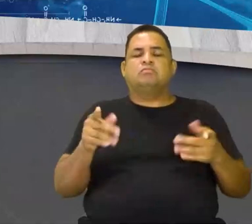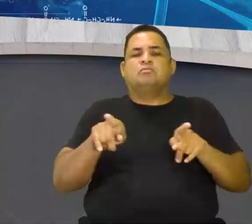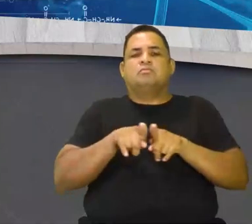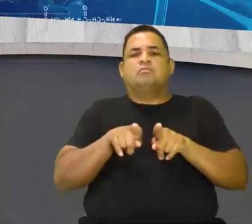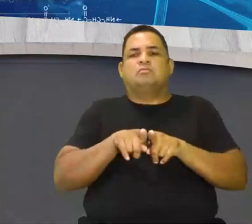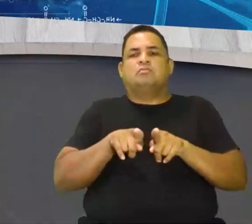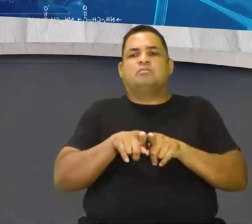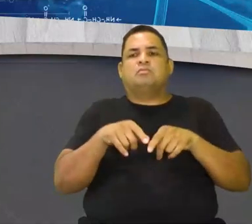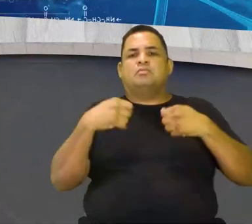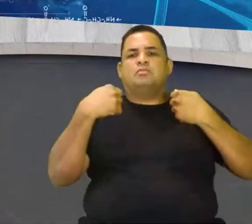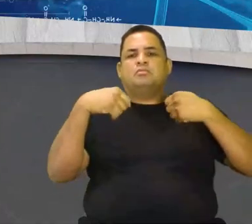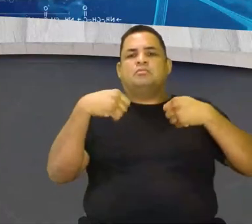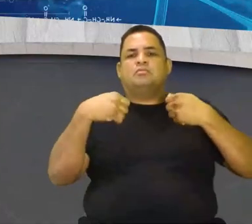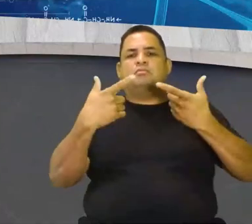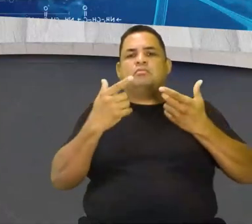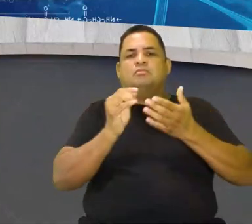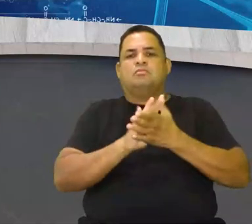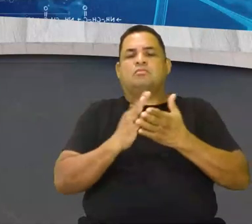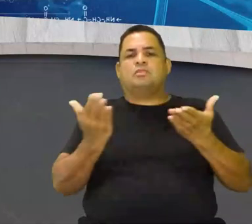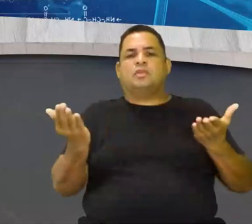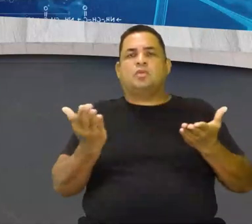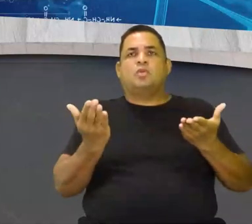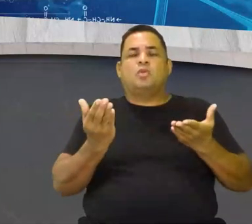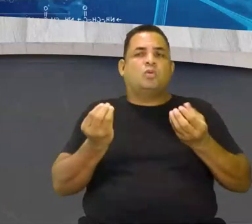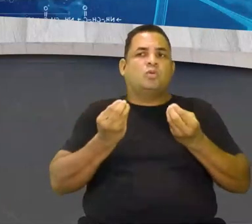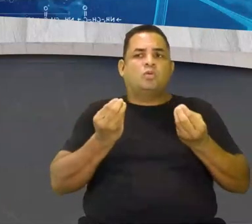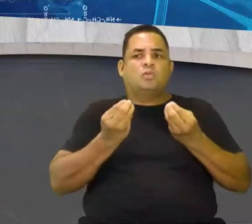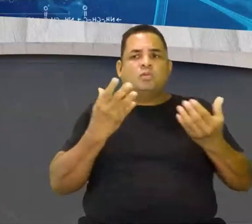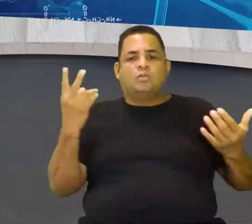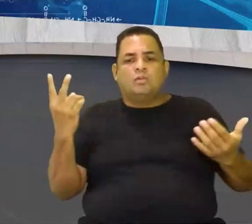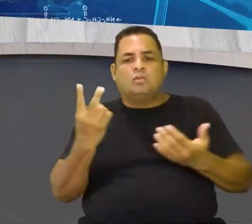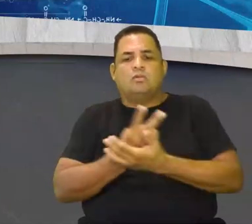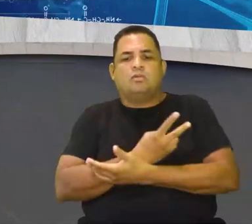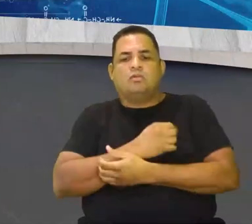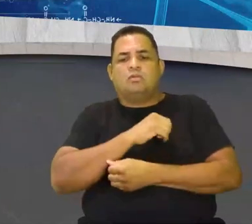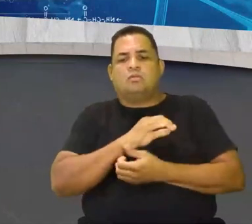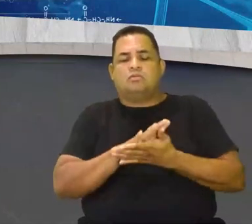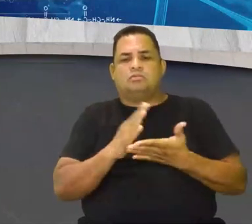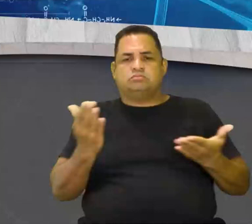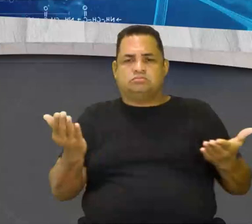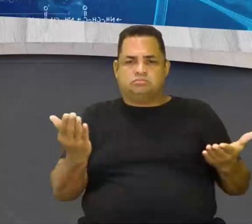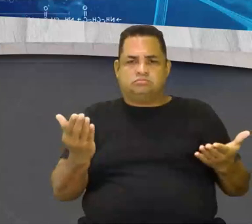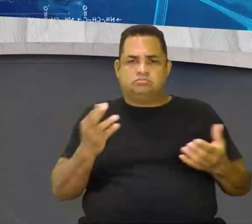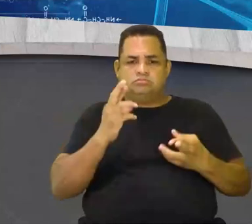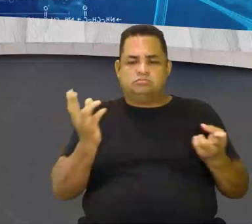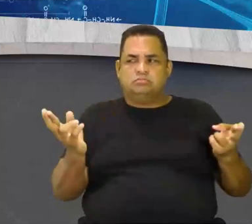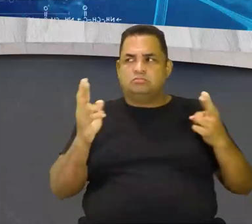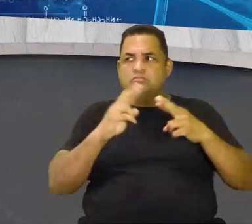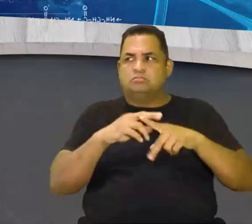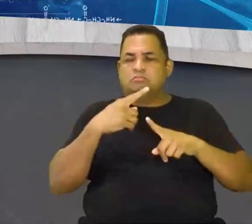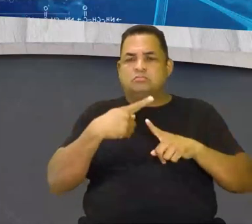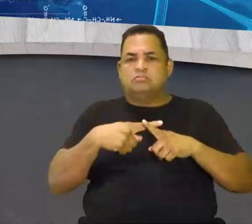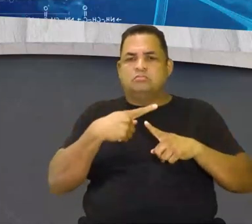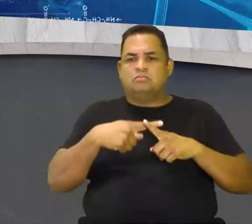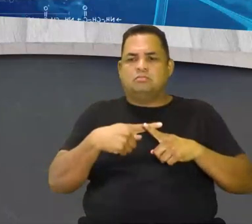também, temos que ver as condições que aquelas reações acontecem, porque